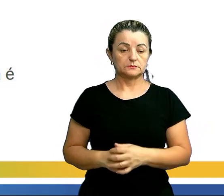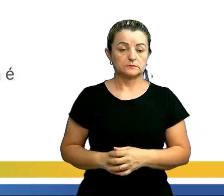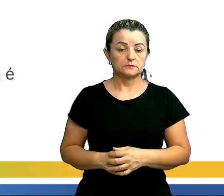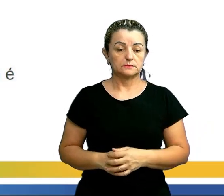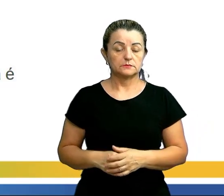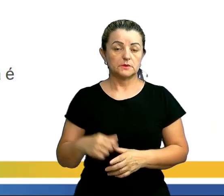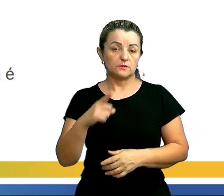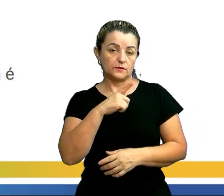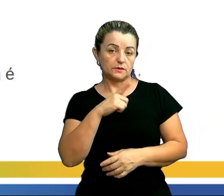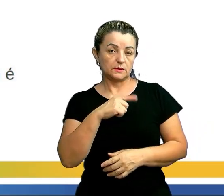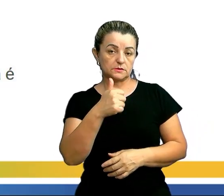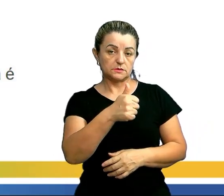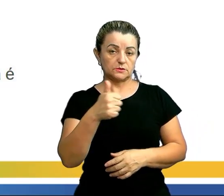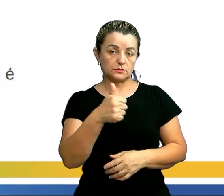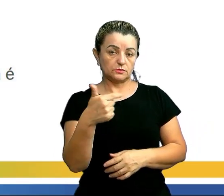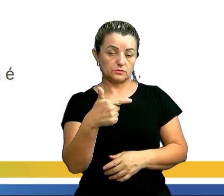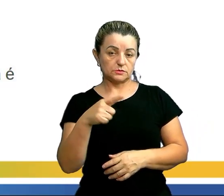21